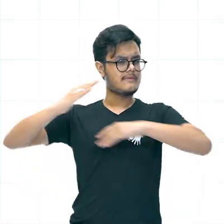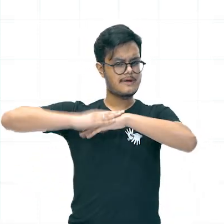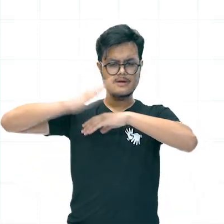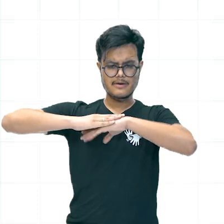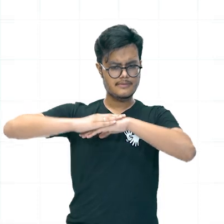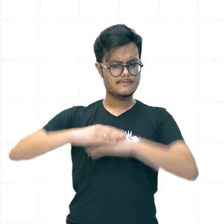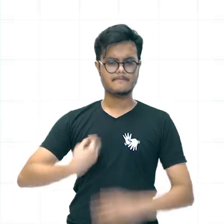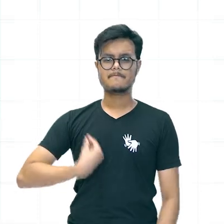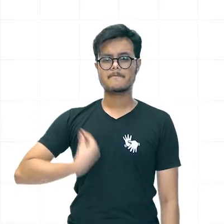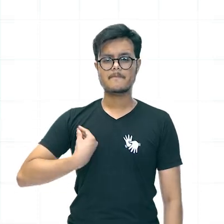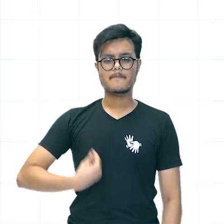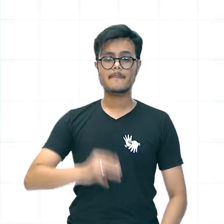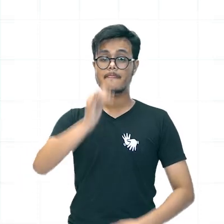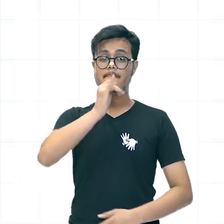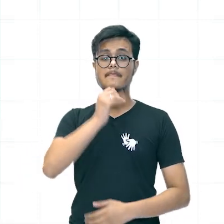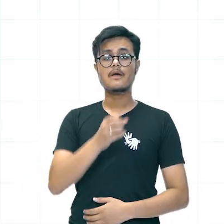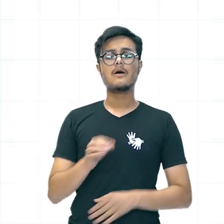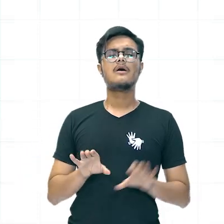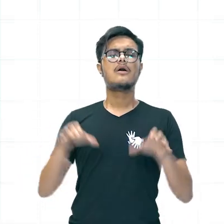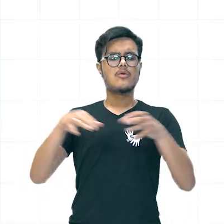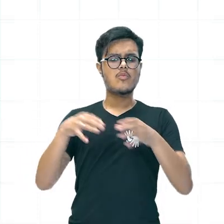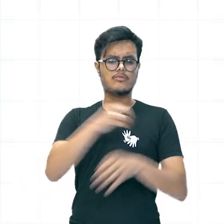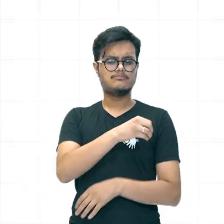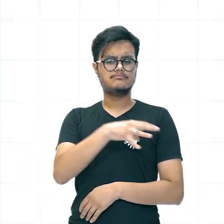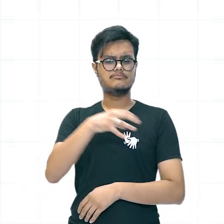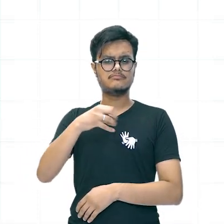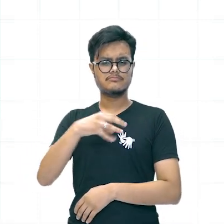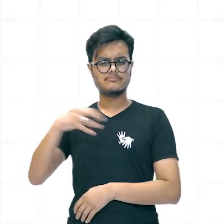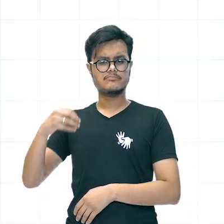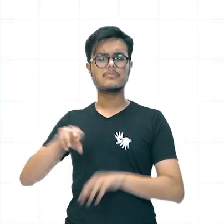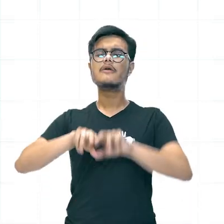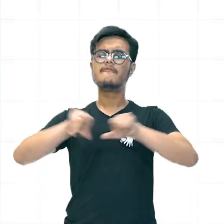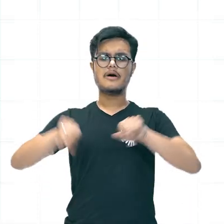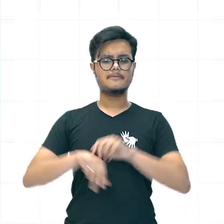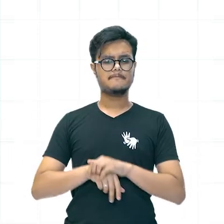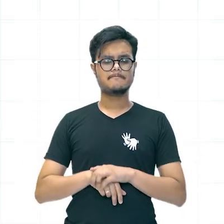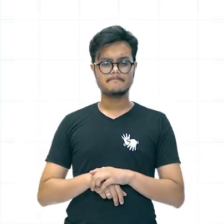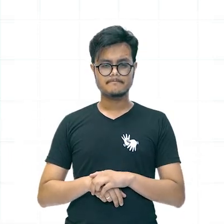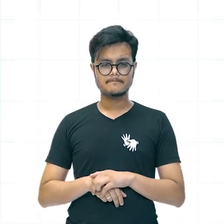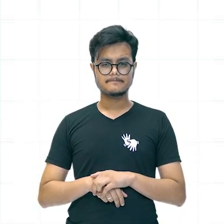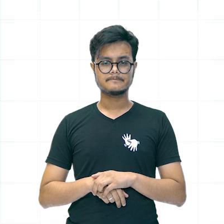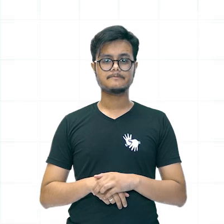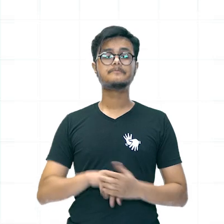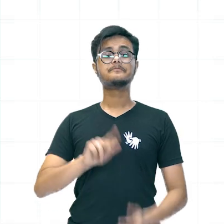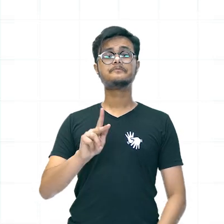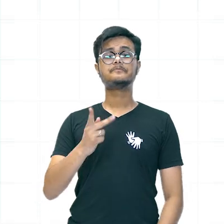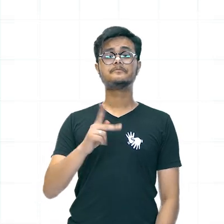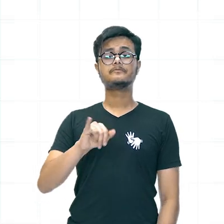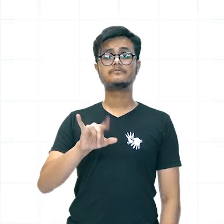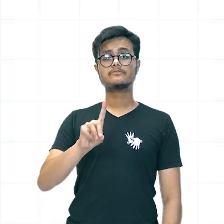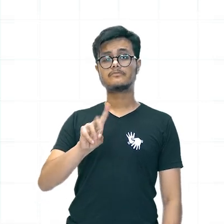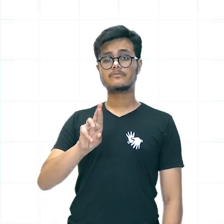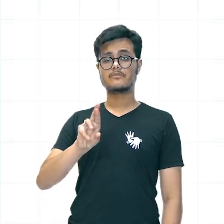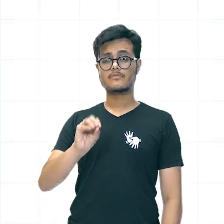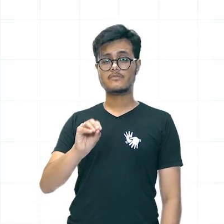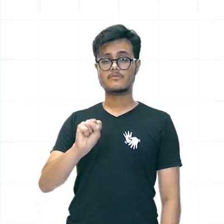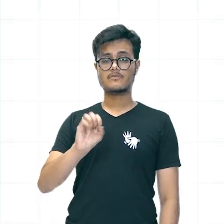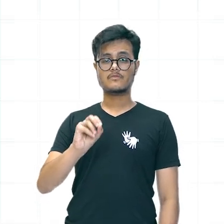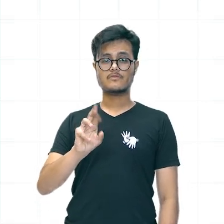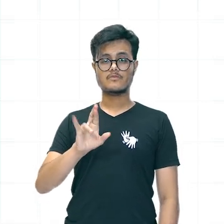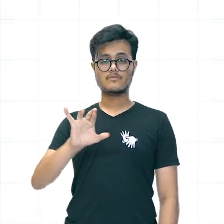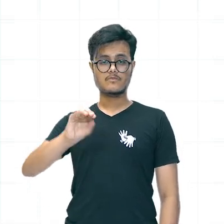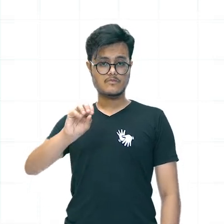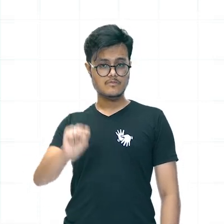né? A gente tem como exemplo desse grupo aí as águas-vivas, as medusas. Dos hidrozoários, a gente observa aí que eles têm aí